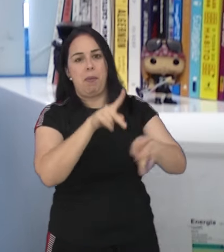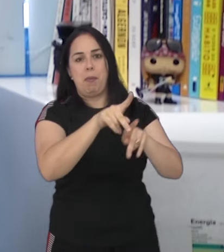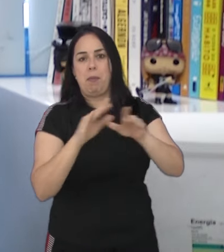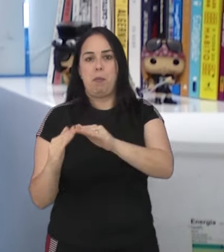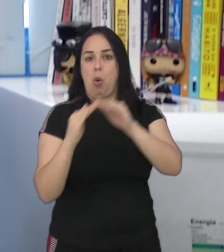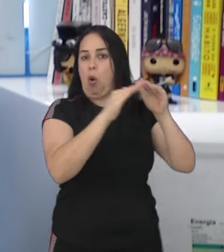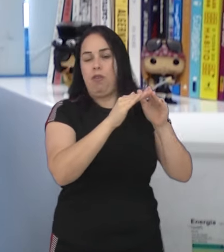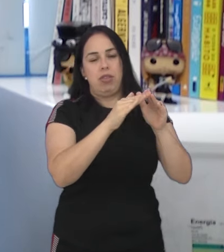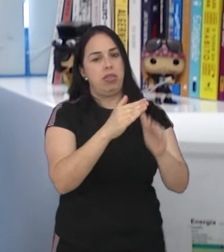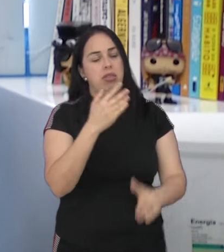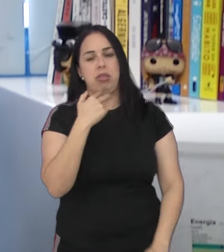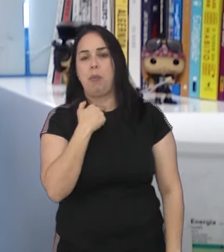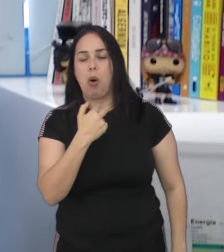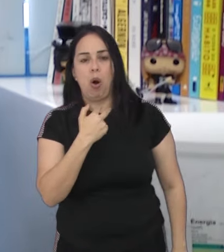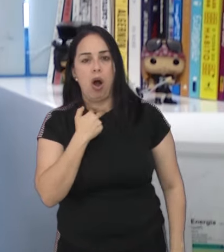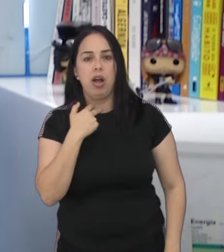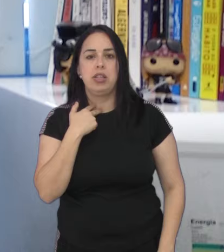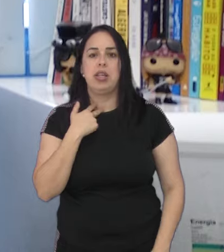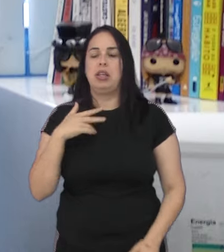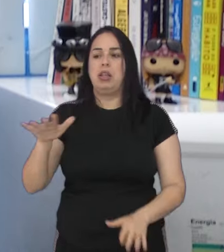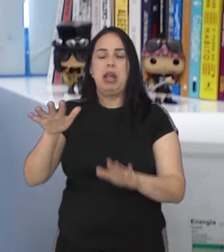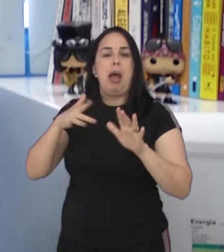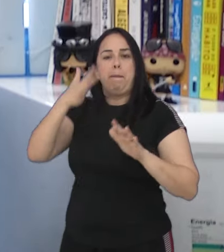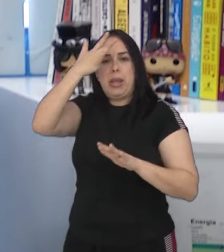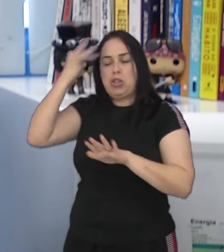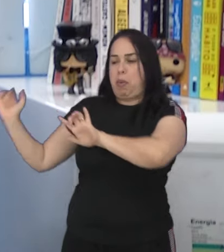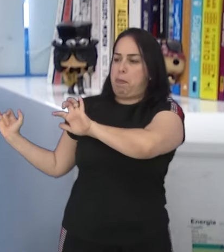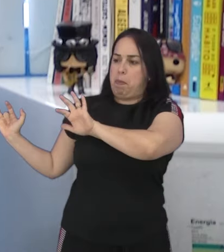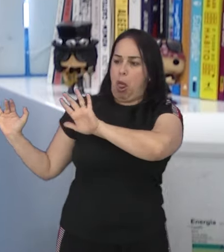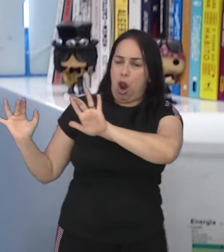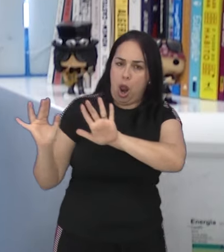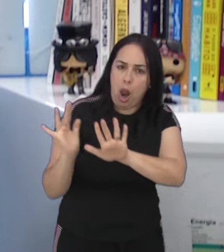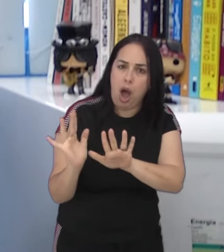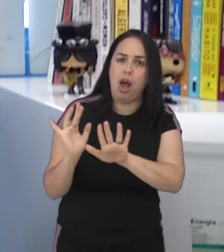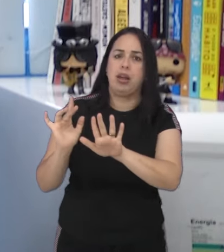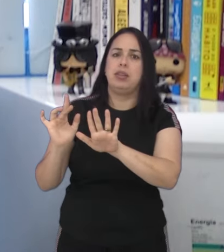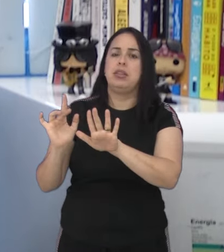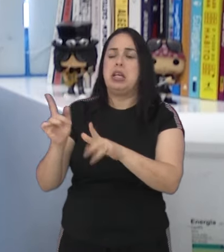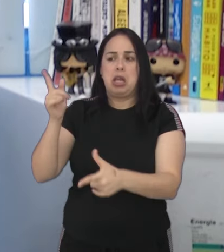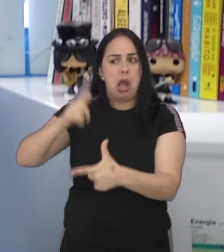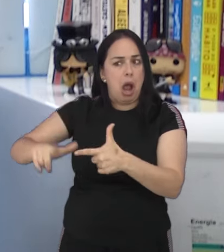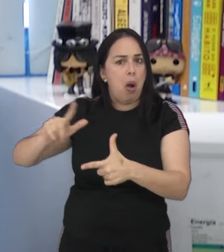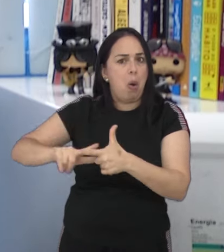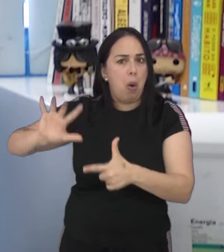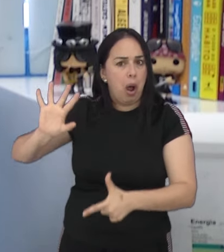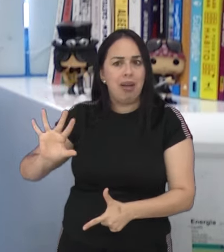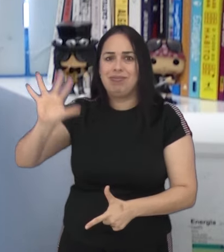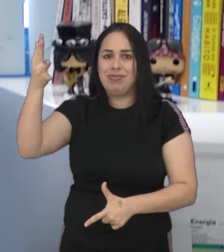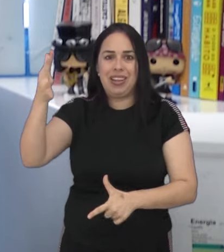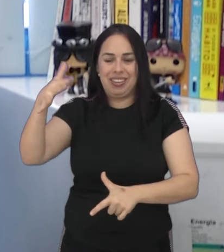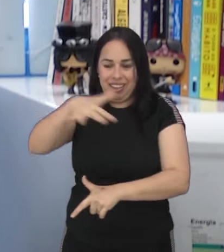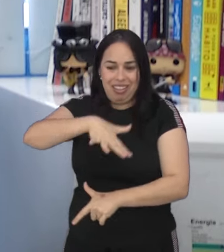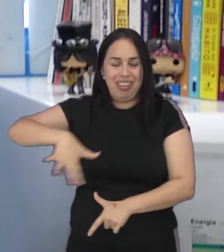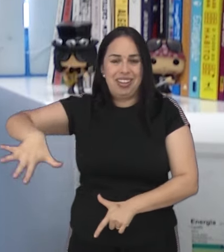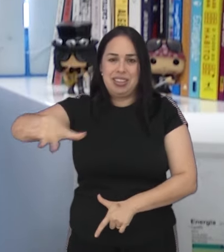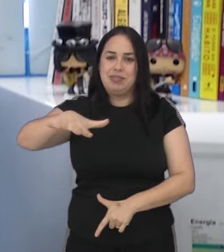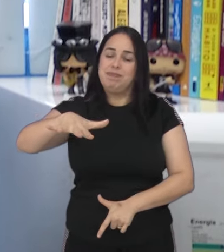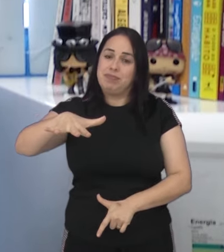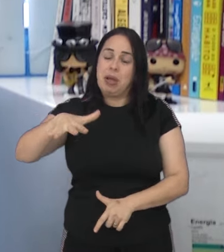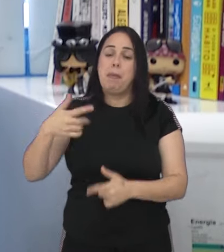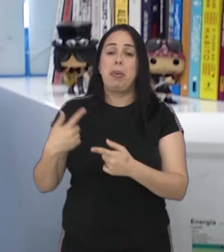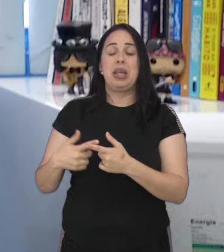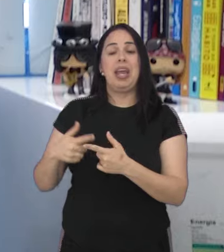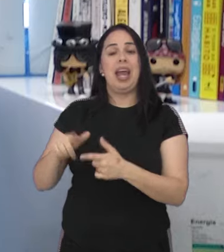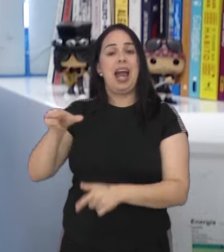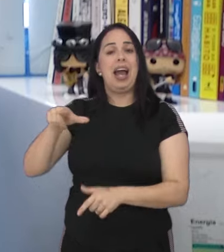vizinhança como a perturbação de Sossego aglomeração de pessoas na Via favorecer problemas ao entorno ali da comunidade